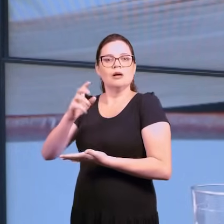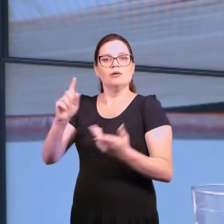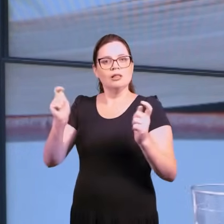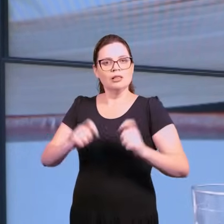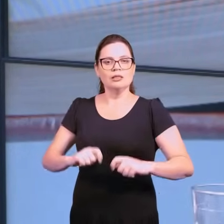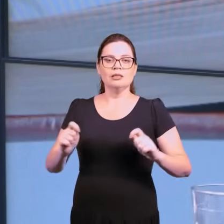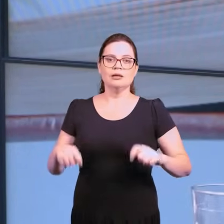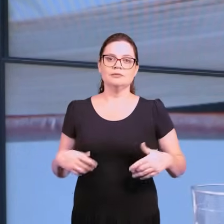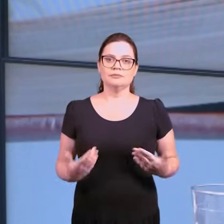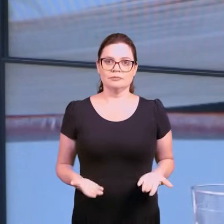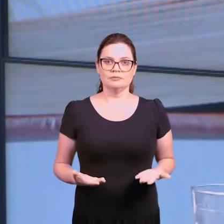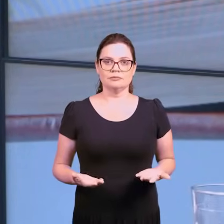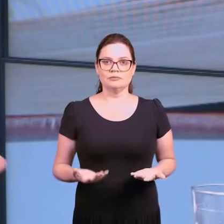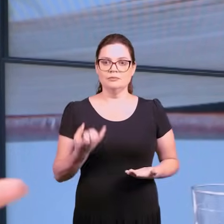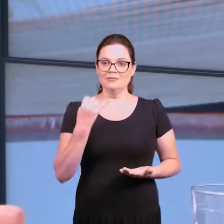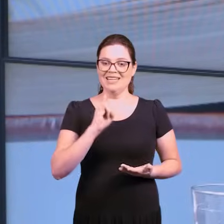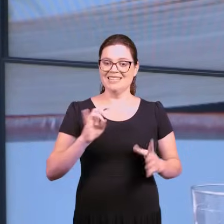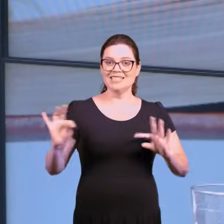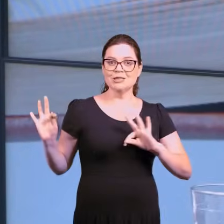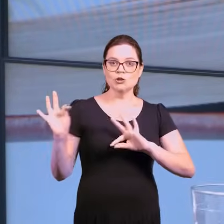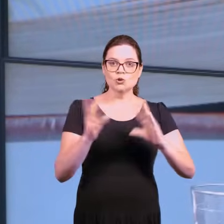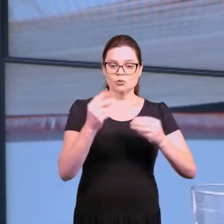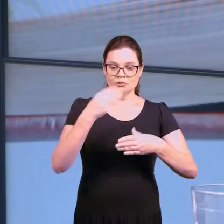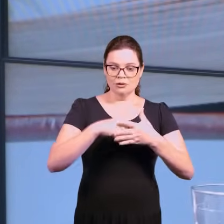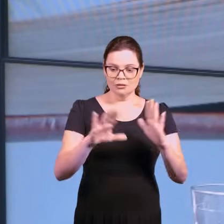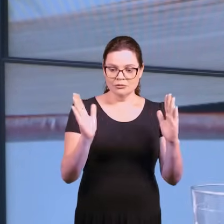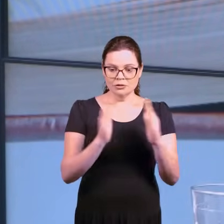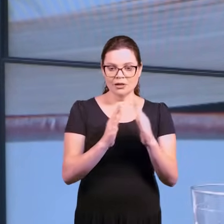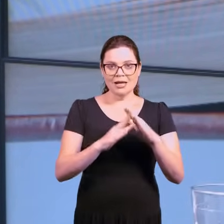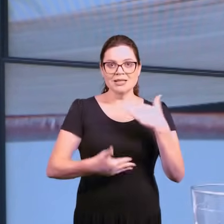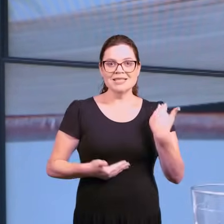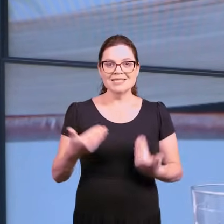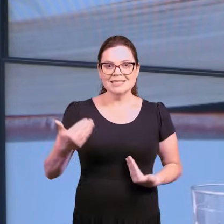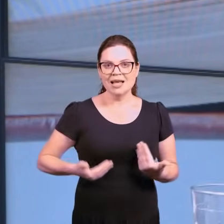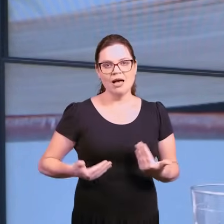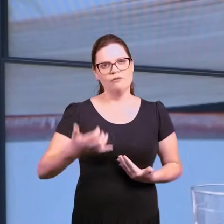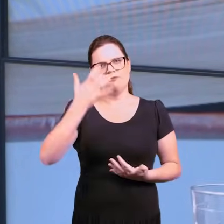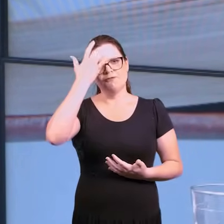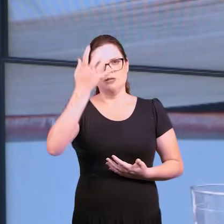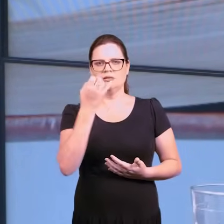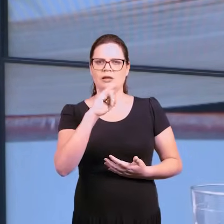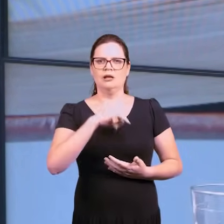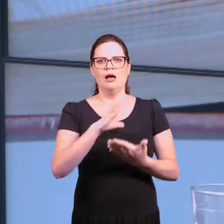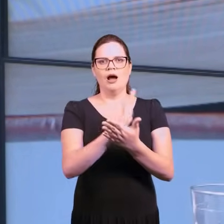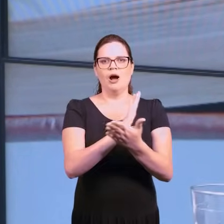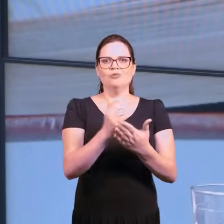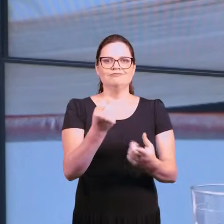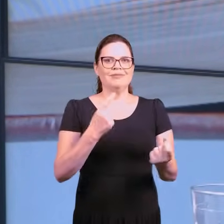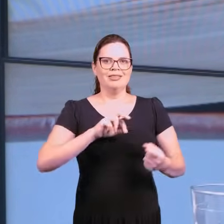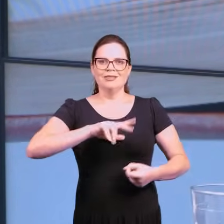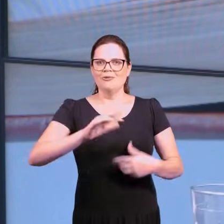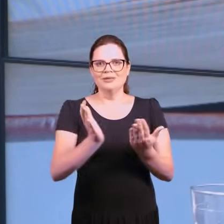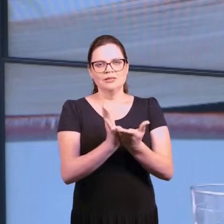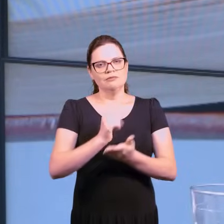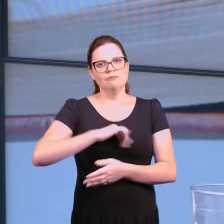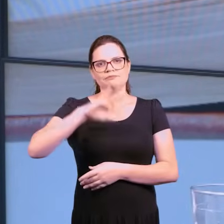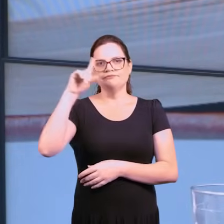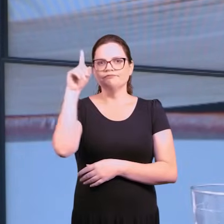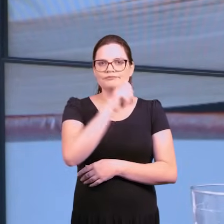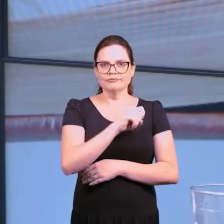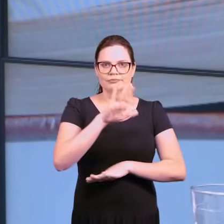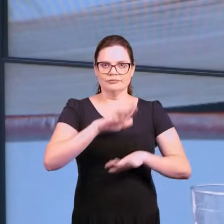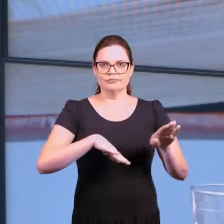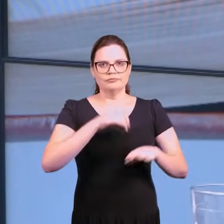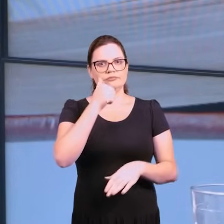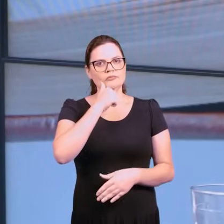viver quando são todos servos. Num lar dividido, as coisas são mais difíceis, né? Muitas vezes a mulher tem